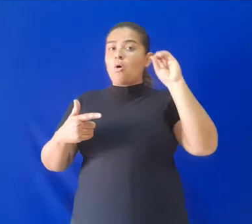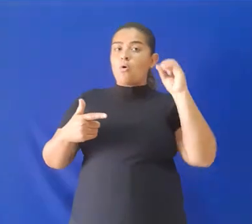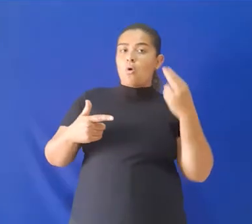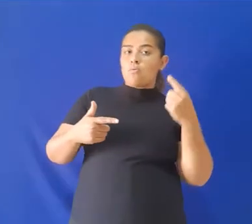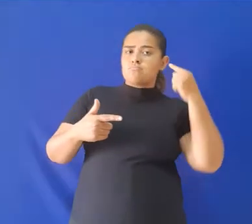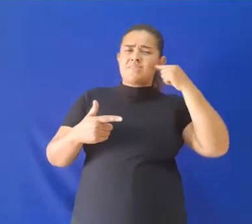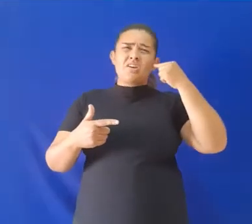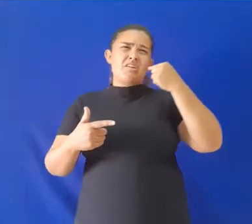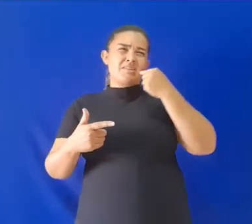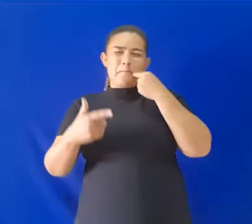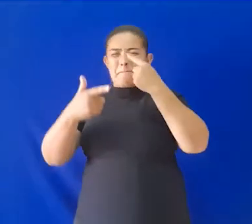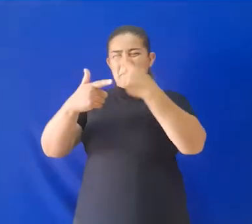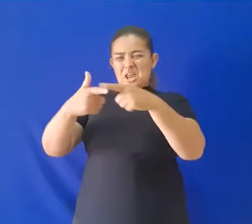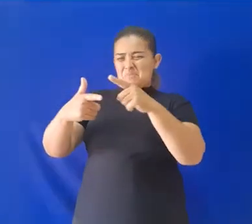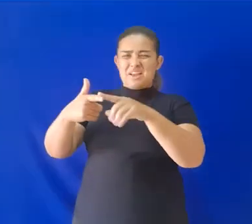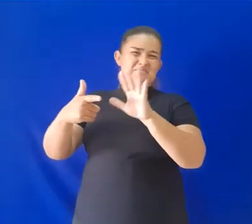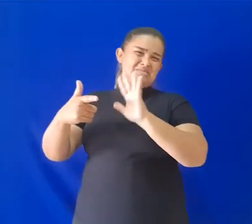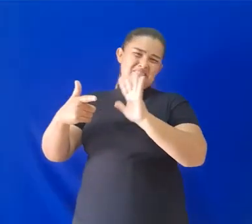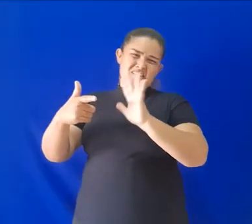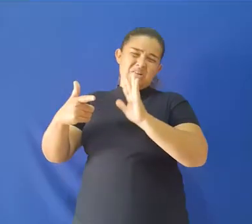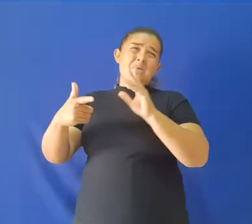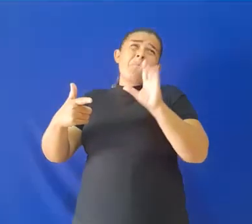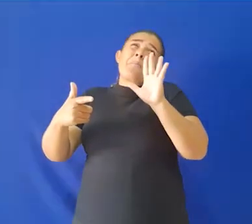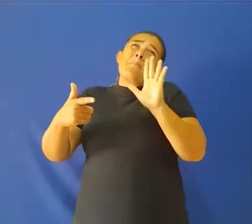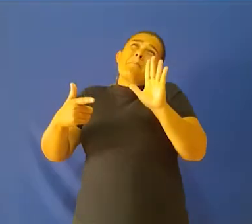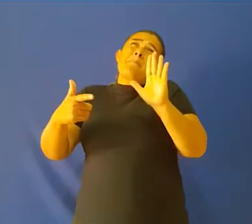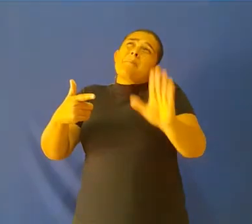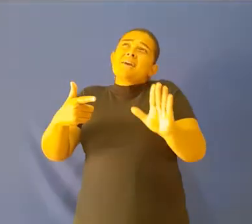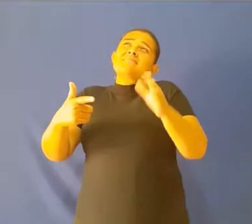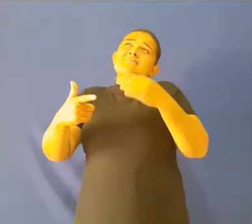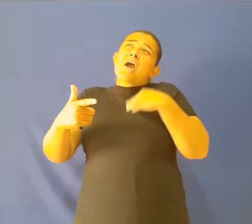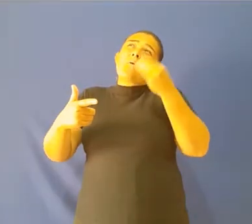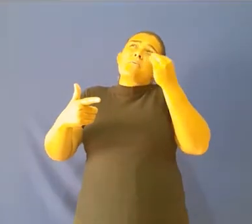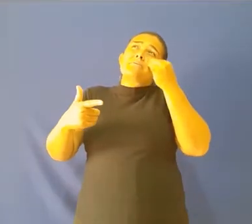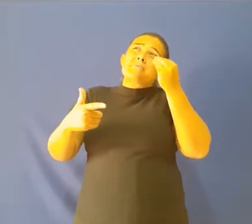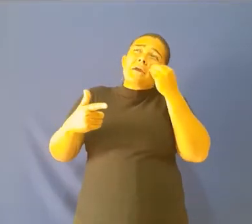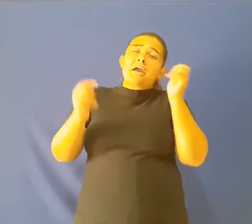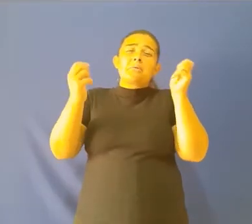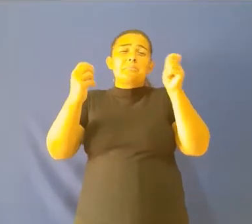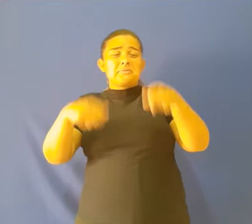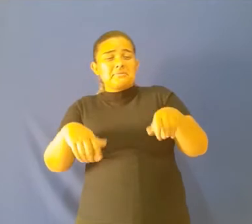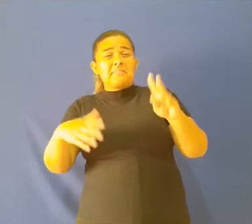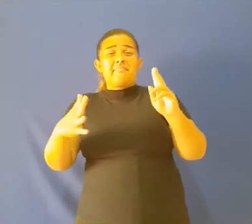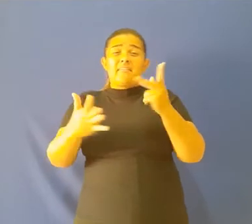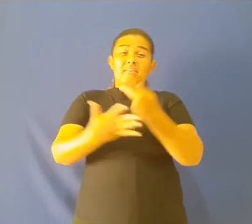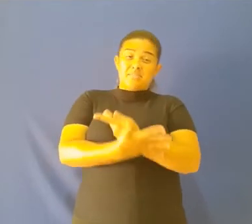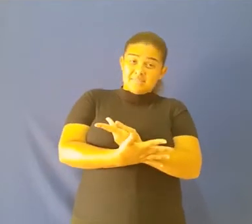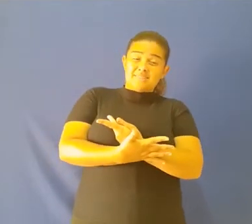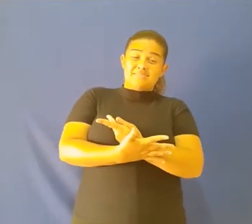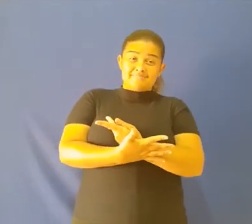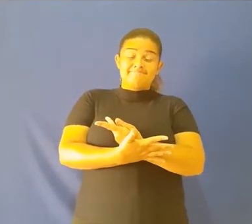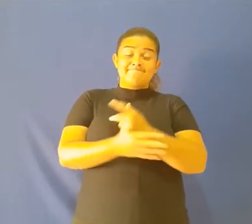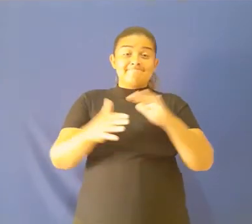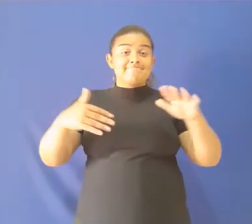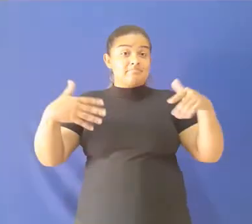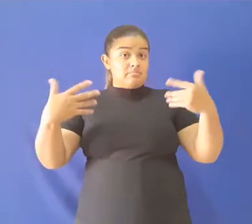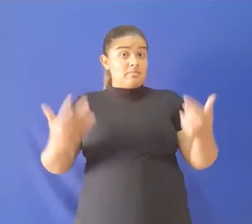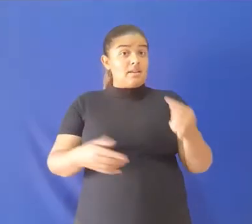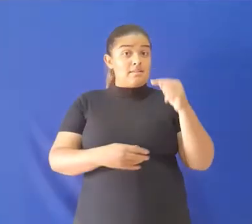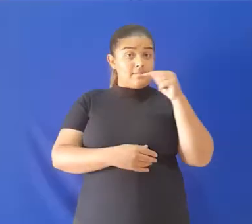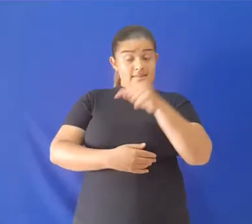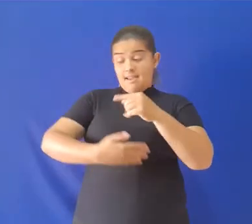algum problema auditivo, né? Eu não gosto de dizer problema, mas algum déficit, alguma situação desse